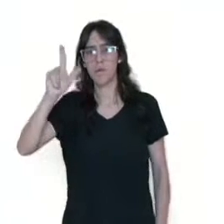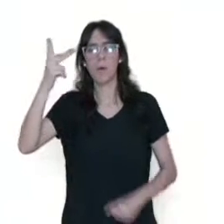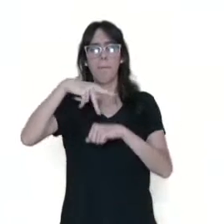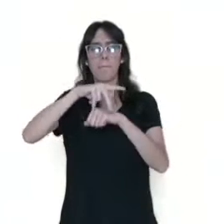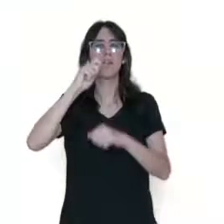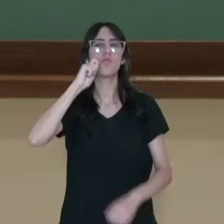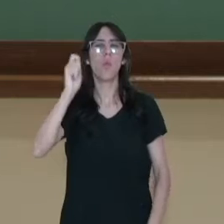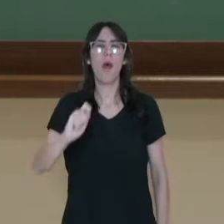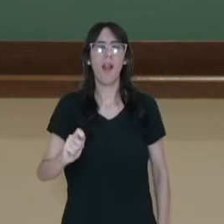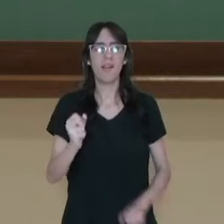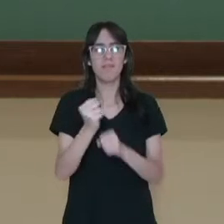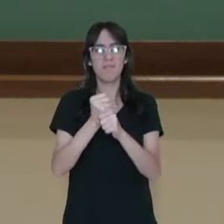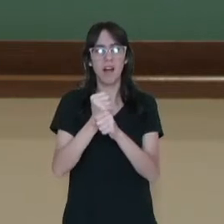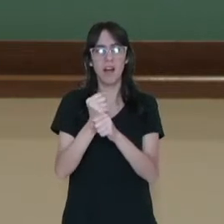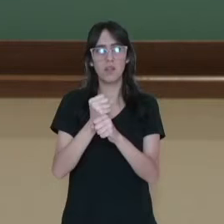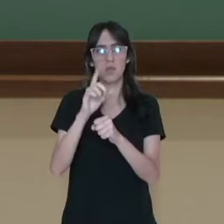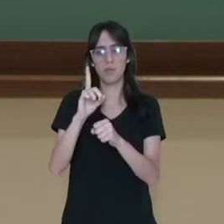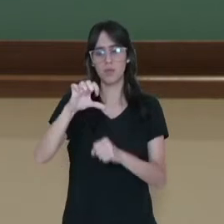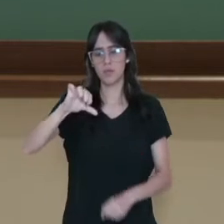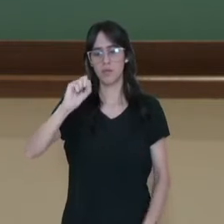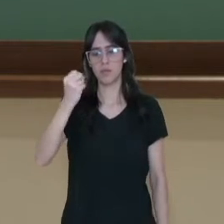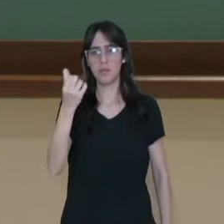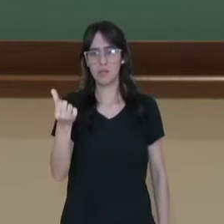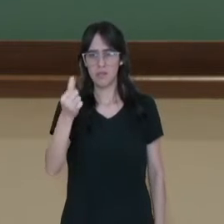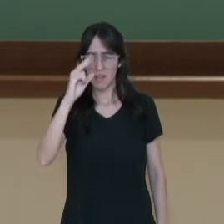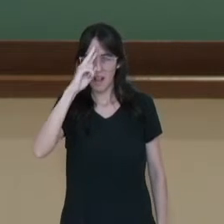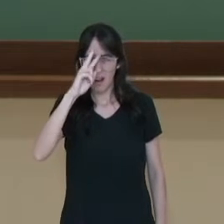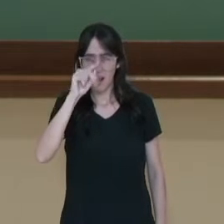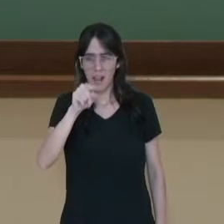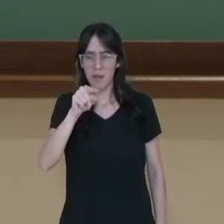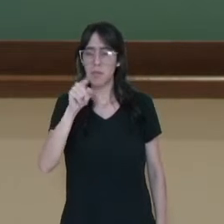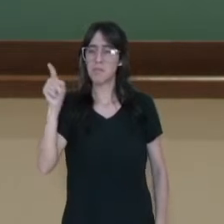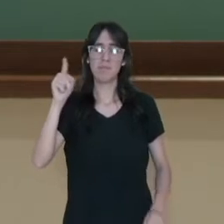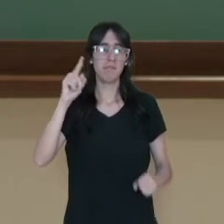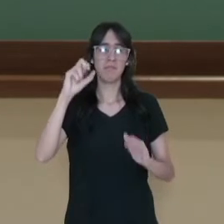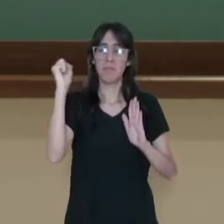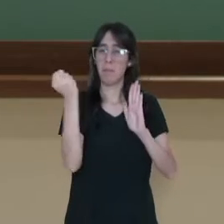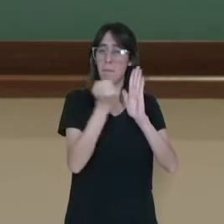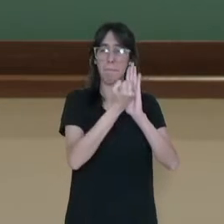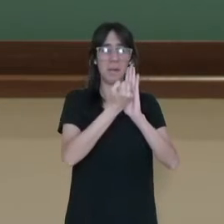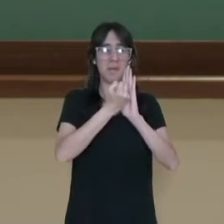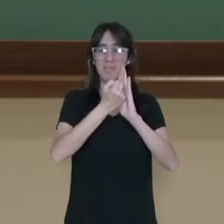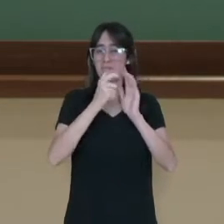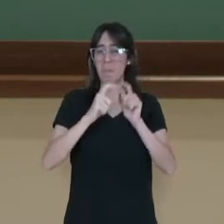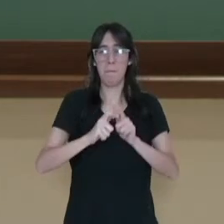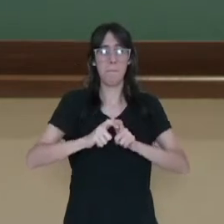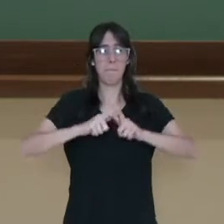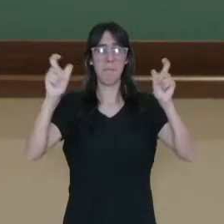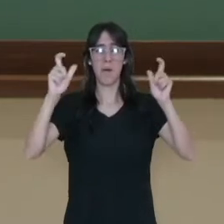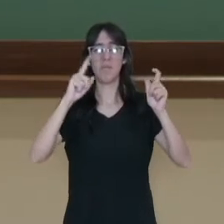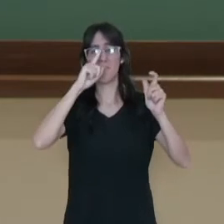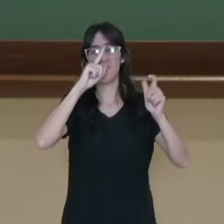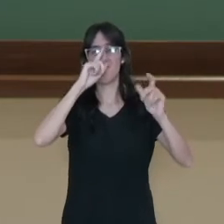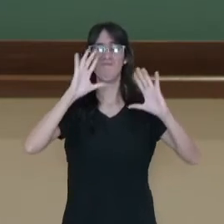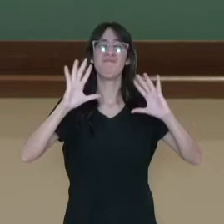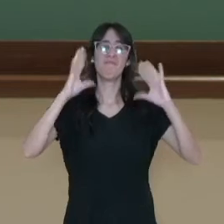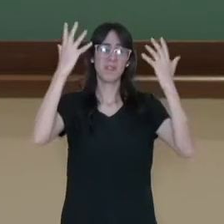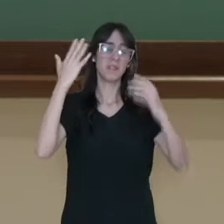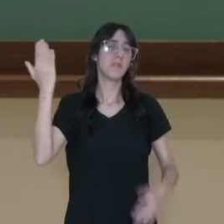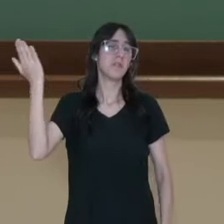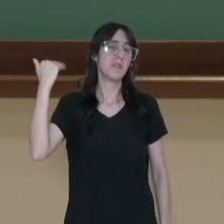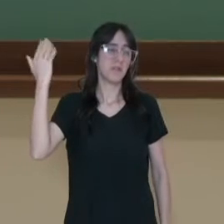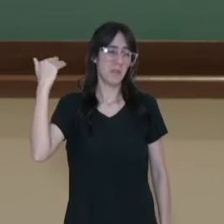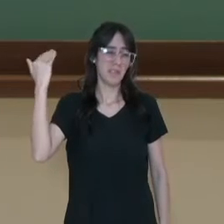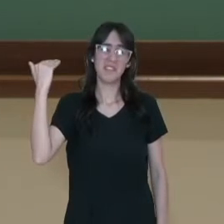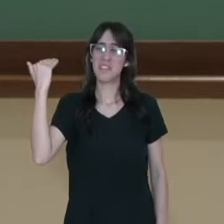1986? Foi o maior acidente nuclear já registrado na usina nuclear de Chernobyl, que à época